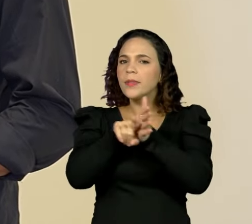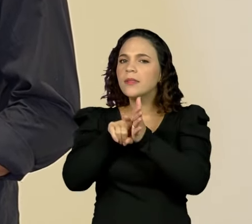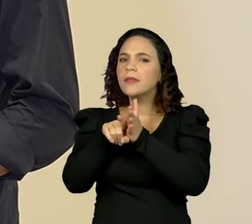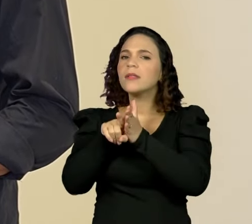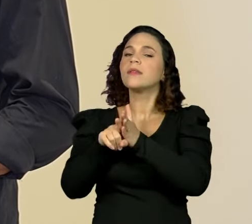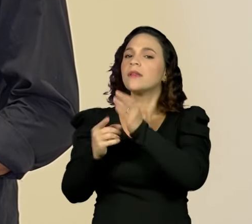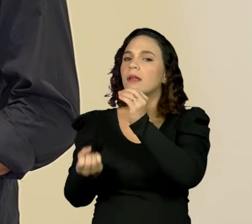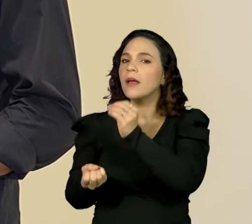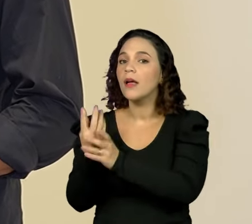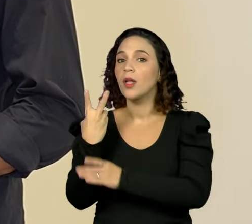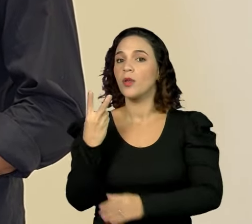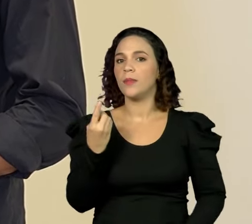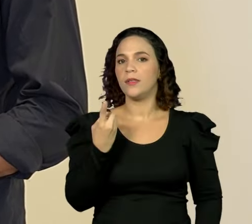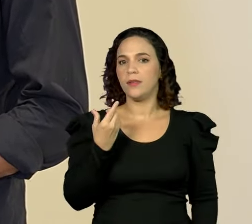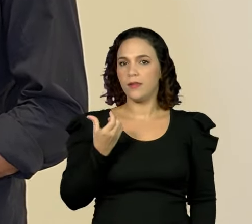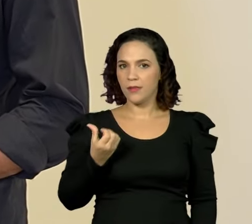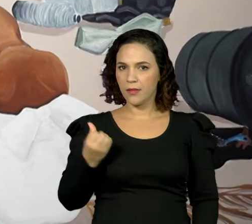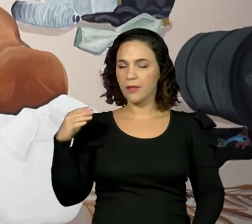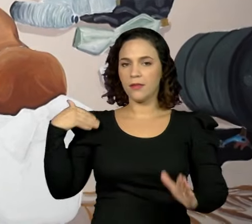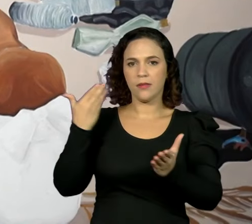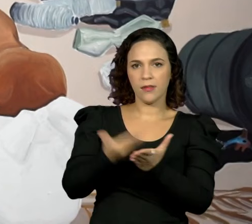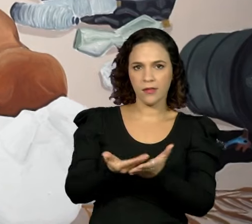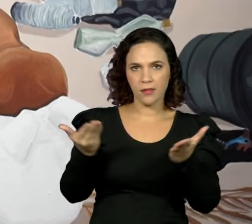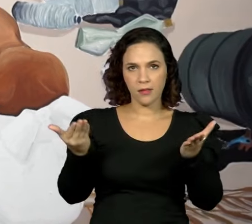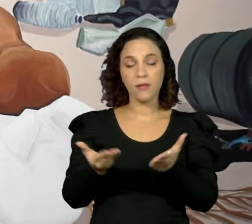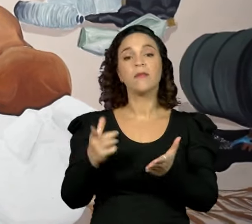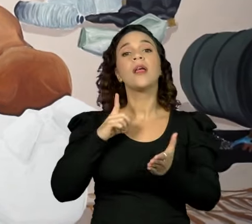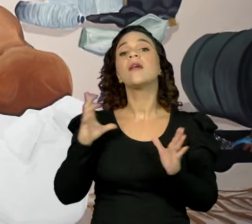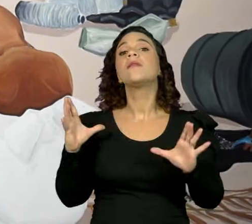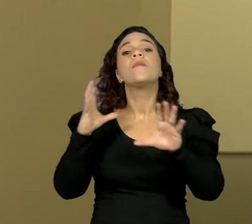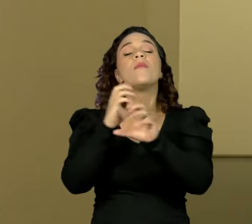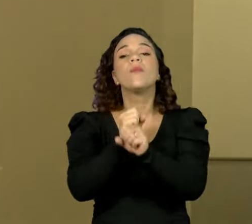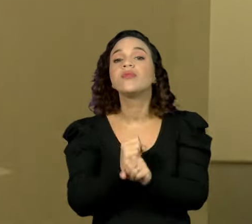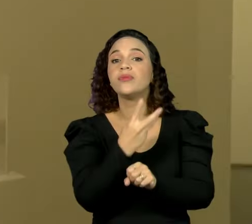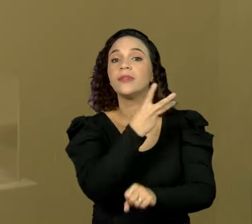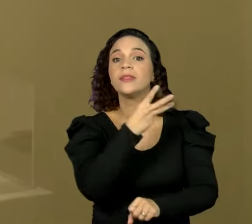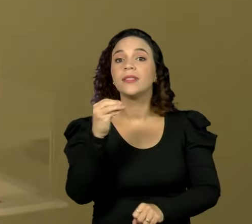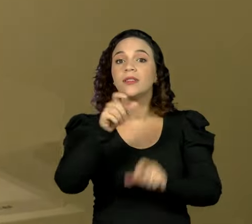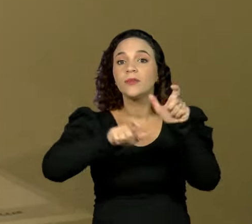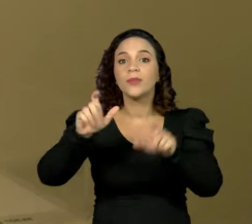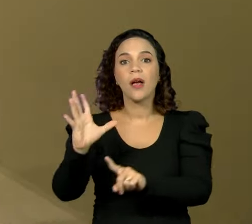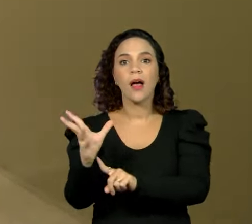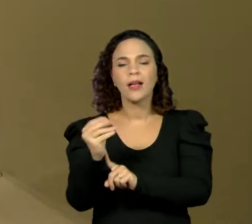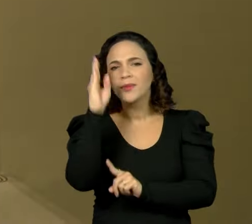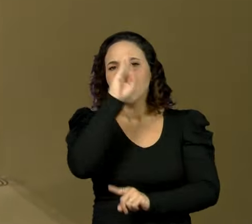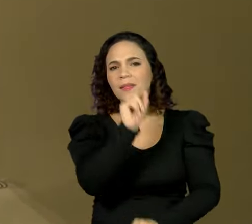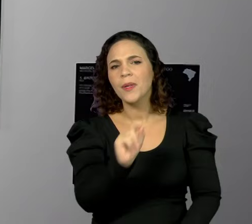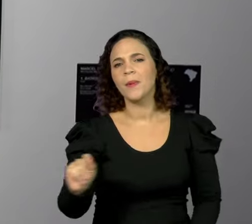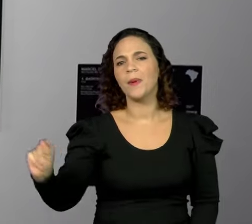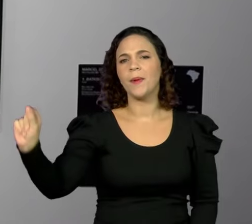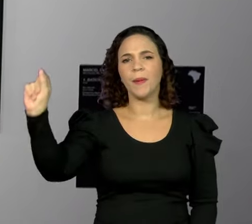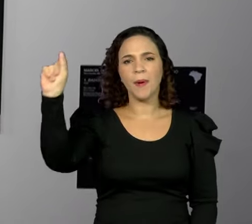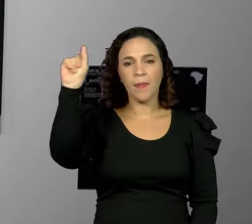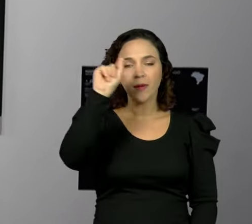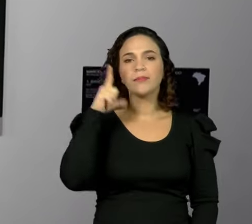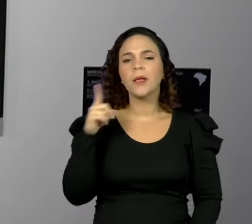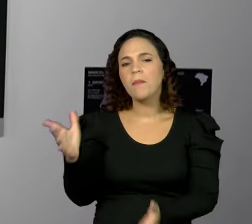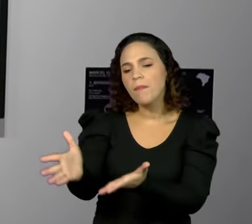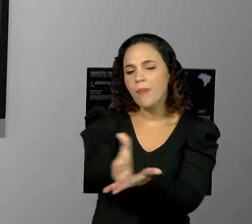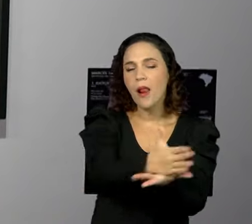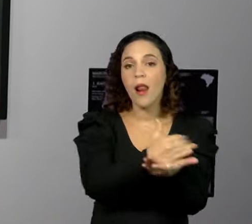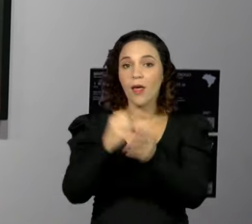desde 2016, que abrange mais de 300 artistas de todas as regiões do Brasil. É um mapeamento